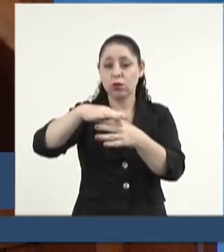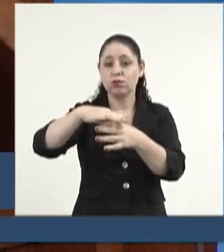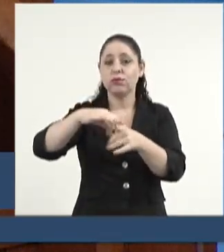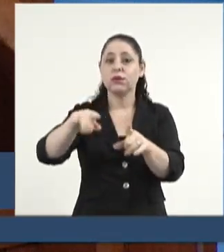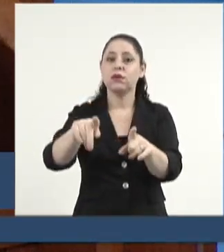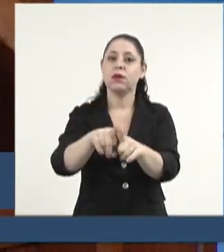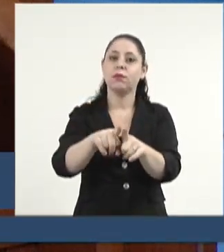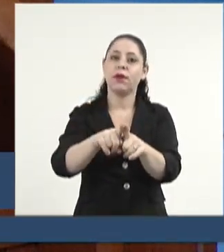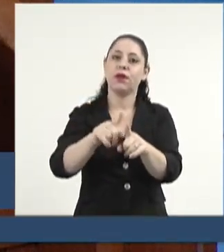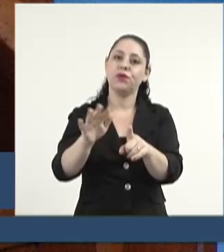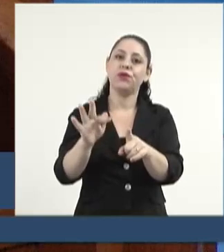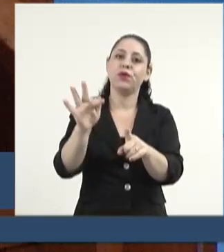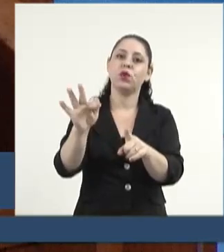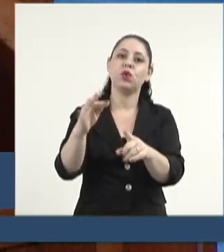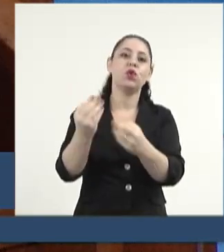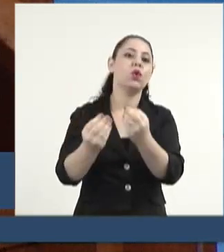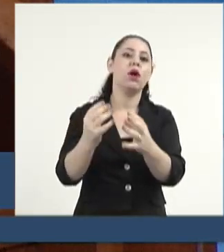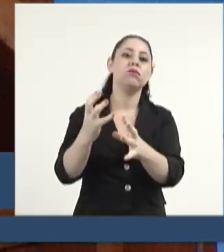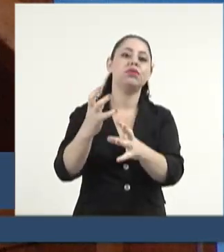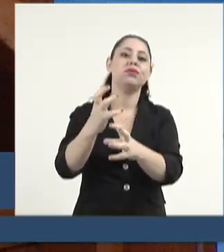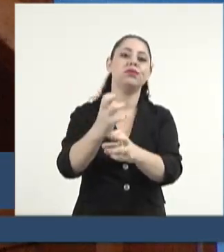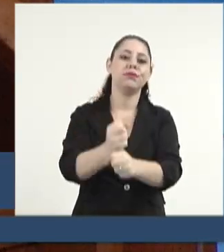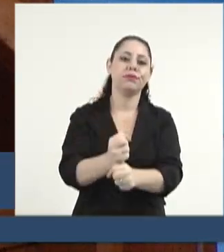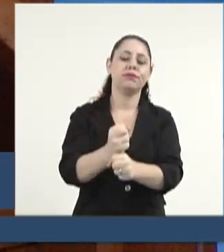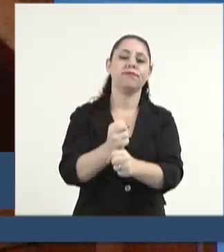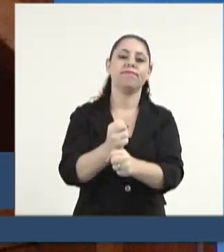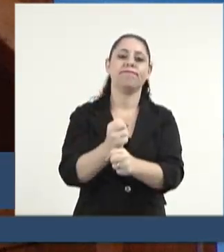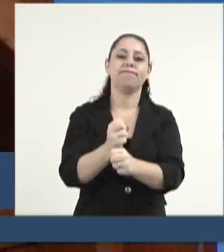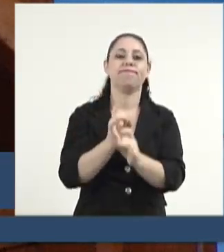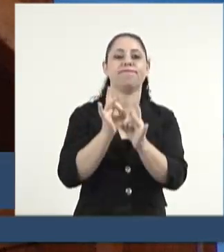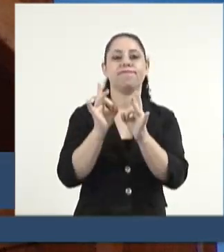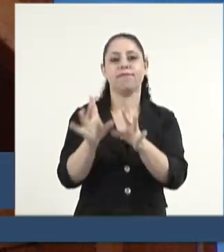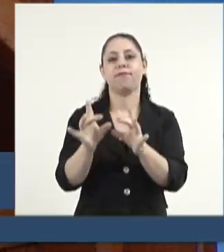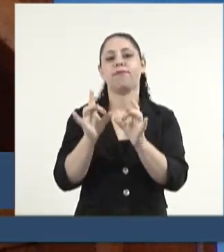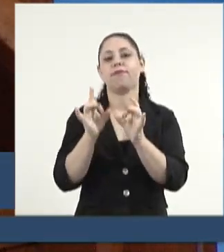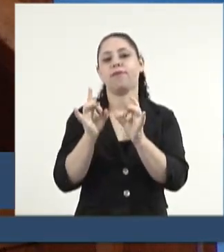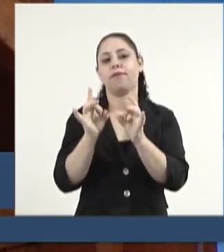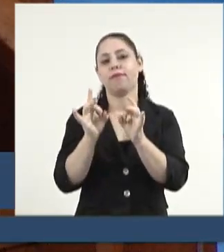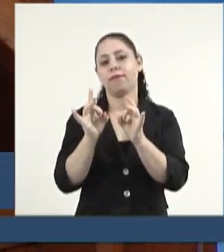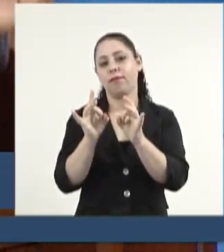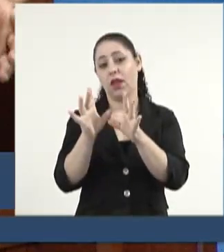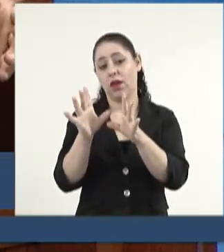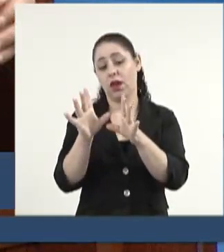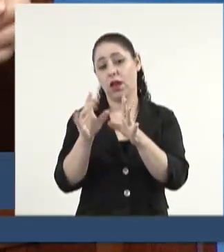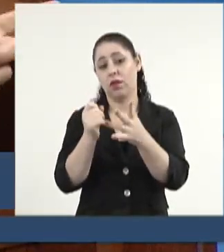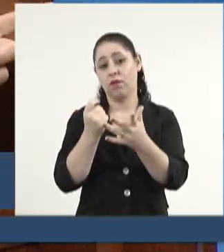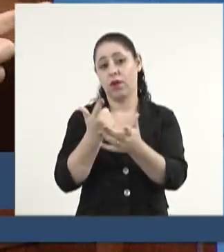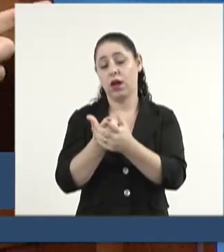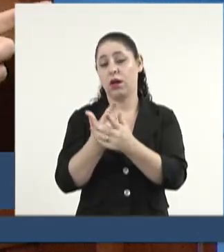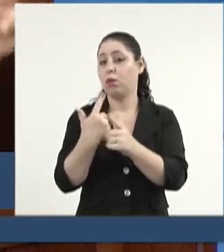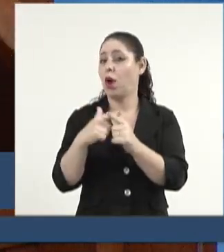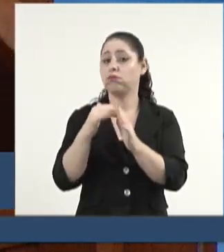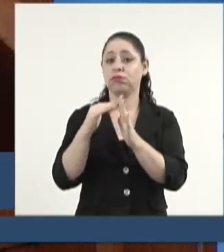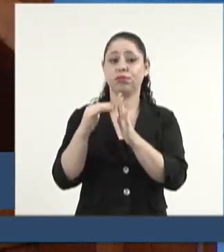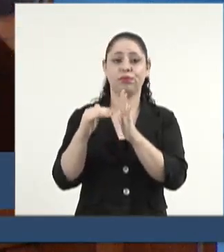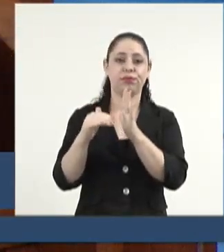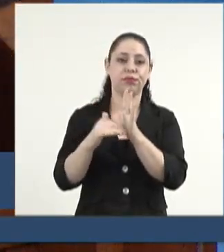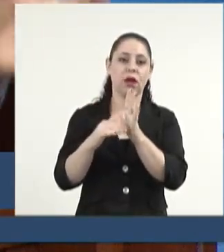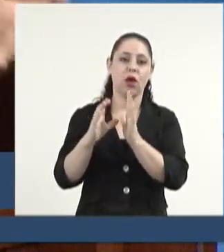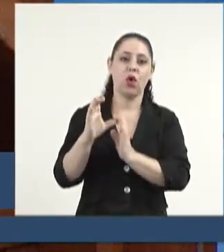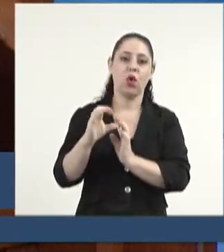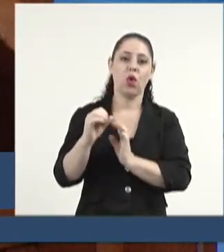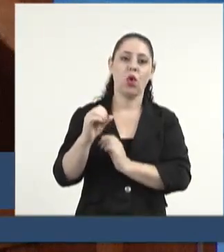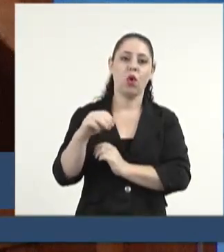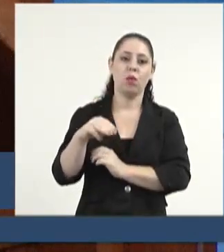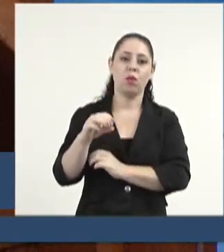disso, e, consequentemente, nós teremos também uma redução em função dos preços, né? Uma commodity,